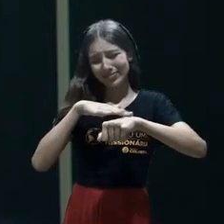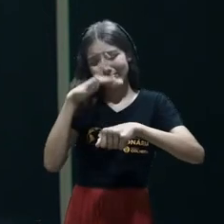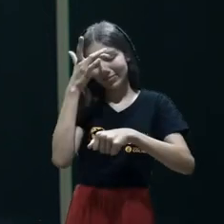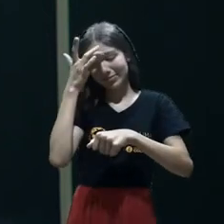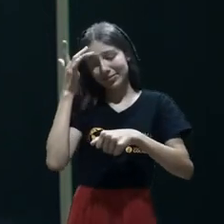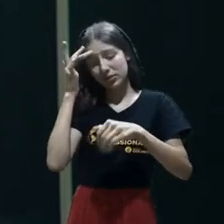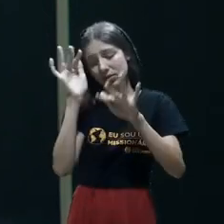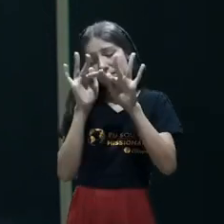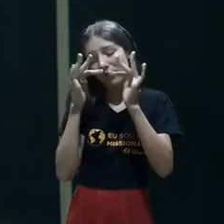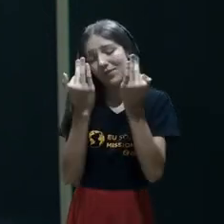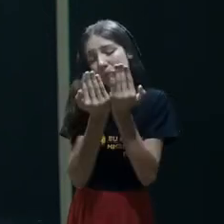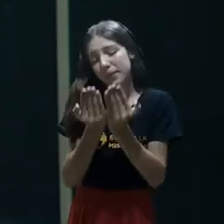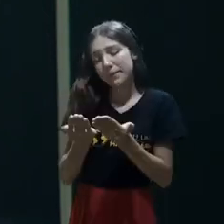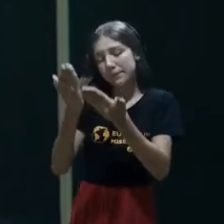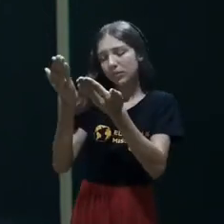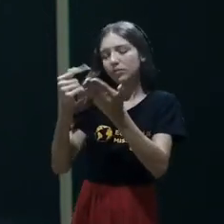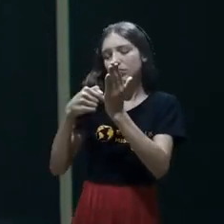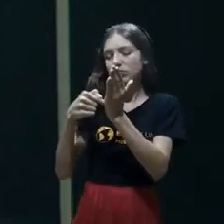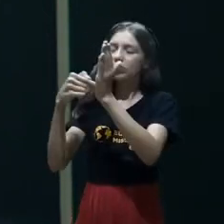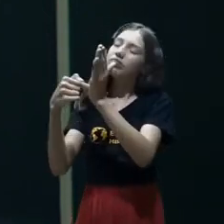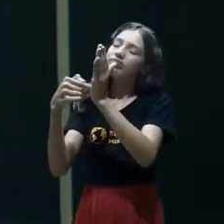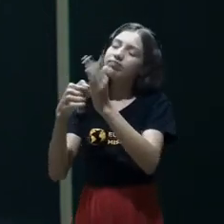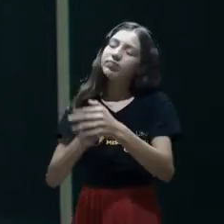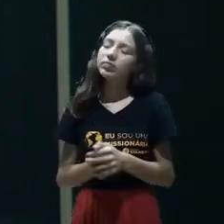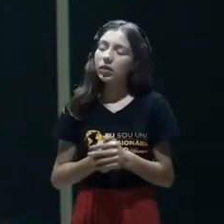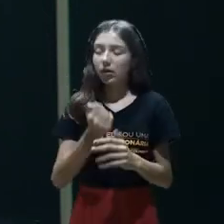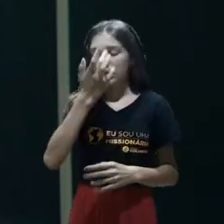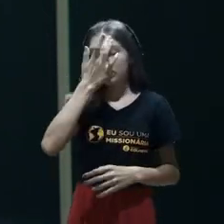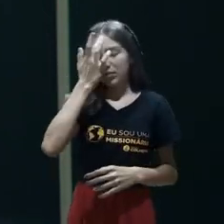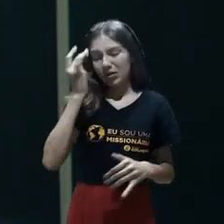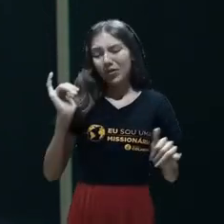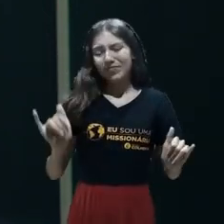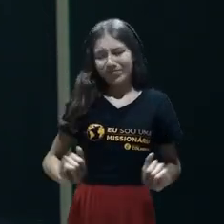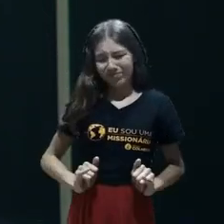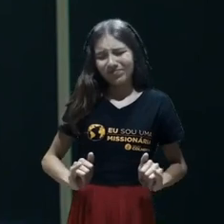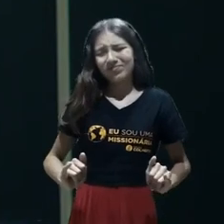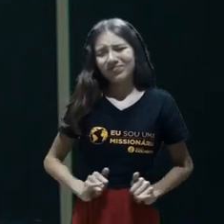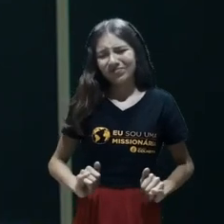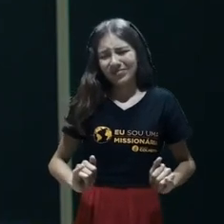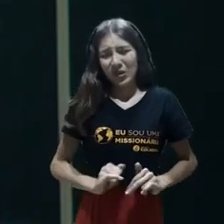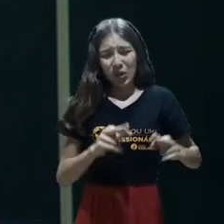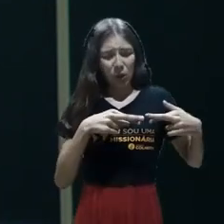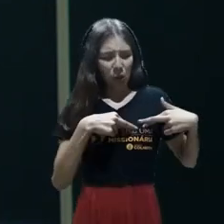dificuldades, apresentamos a Ti agora. Pessoas que estão sofrendo dor de